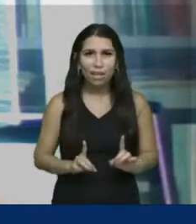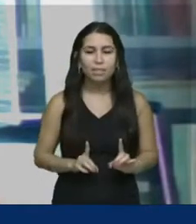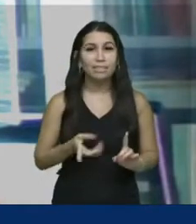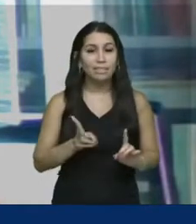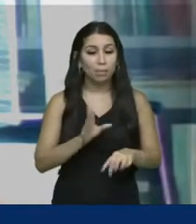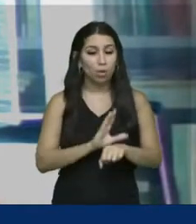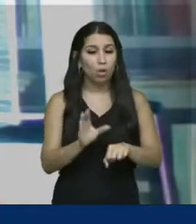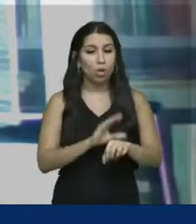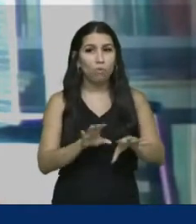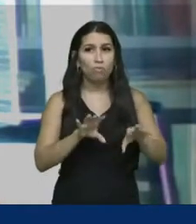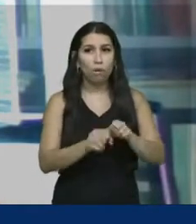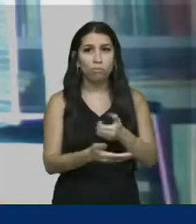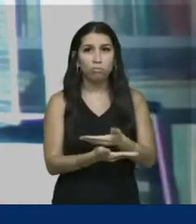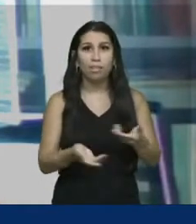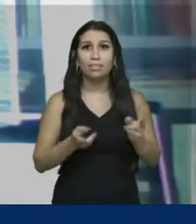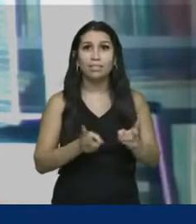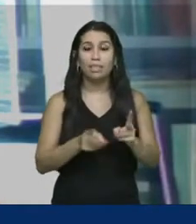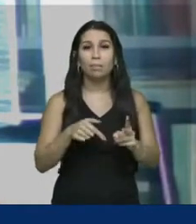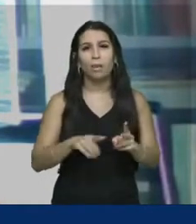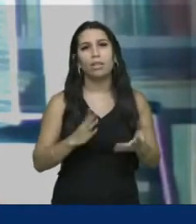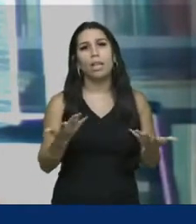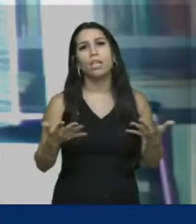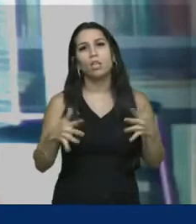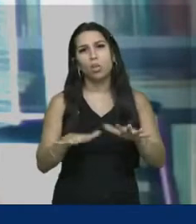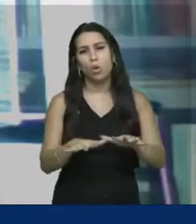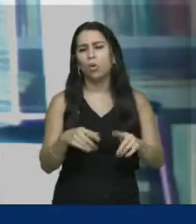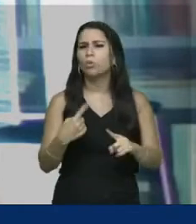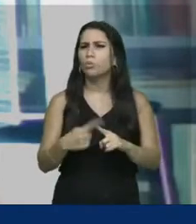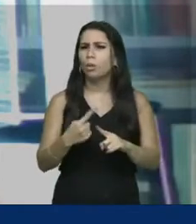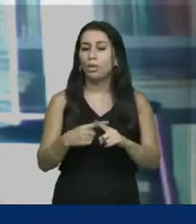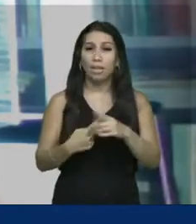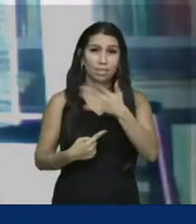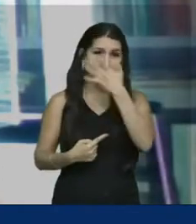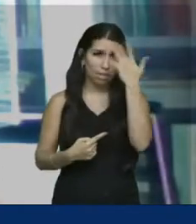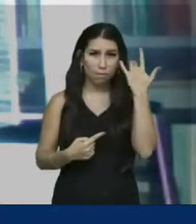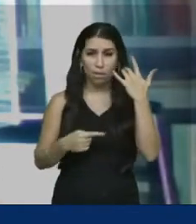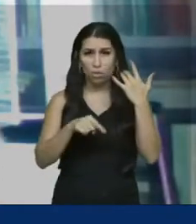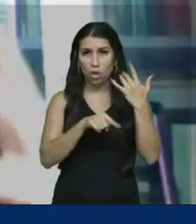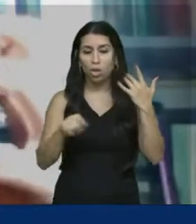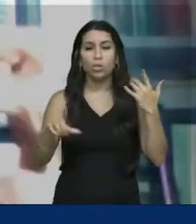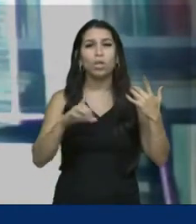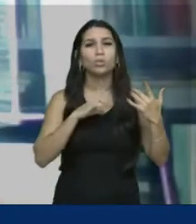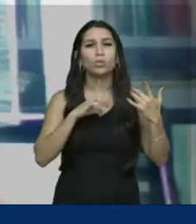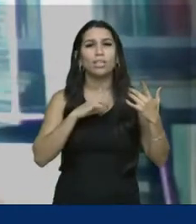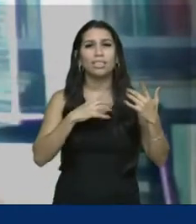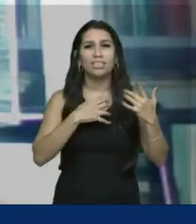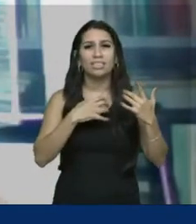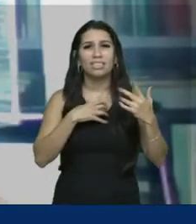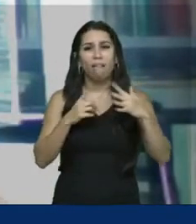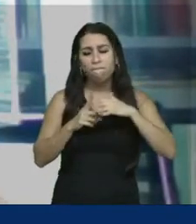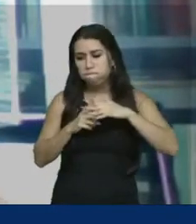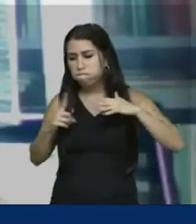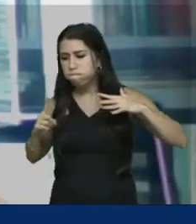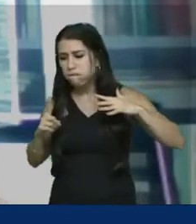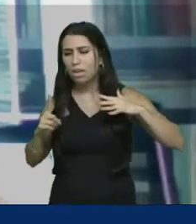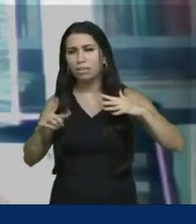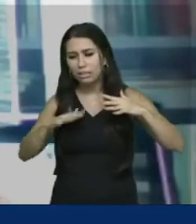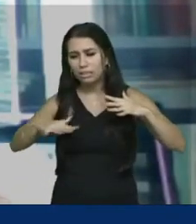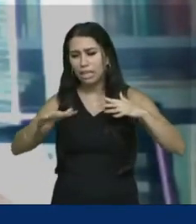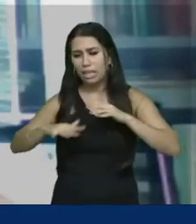formação inclusiva, porque as pessoas, quando elas são segregadas em ambientes